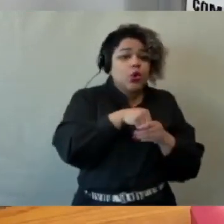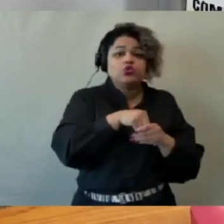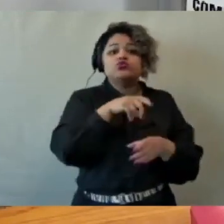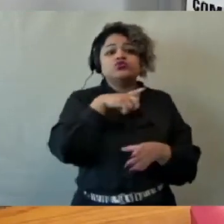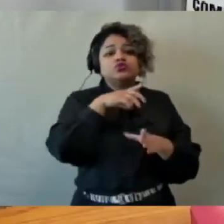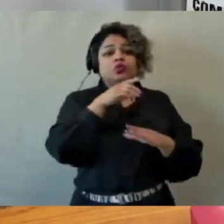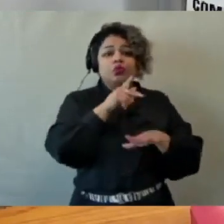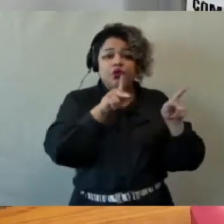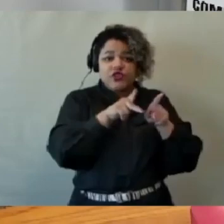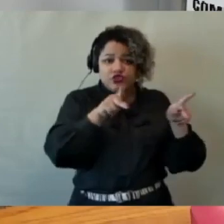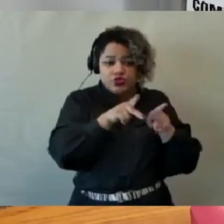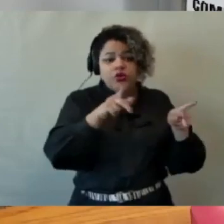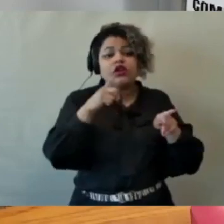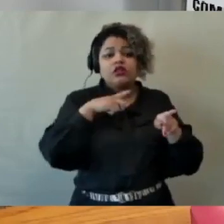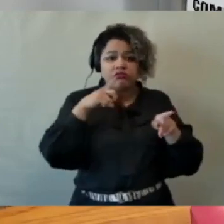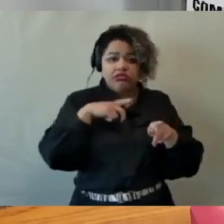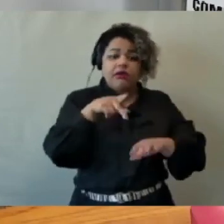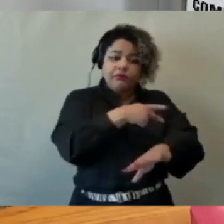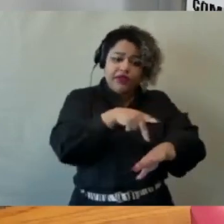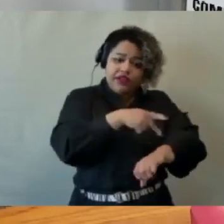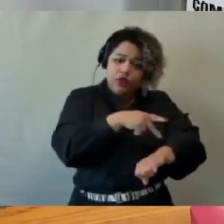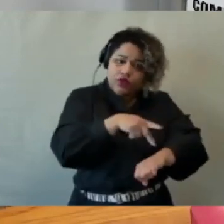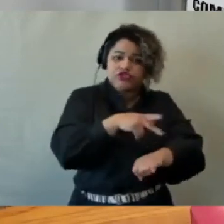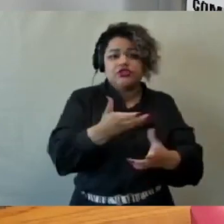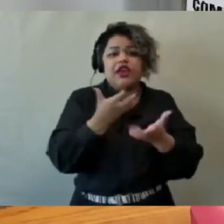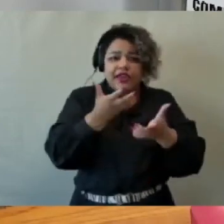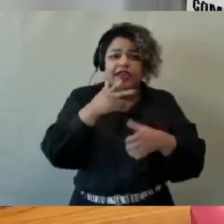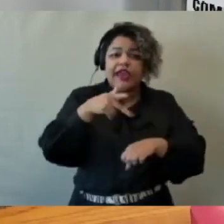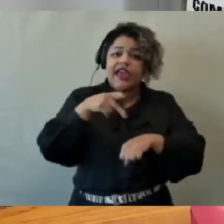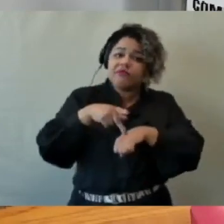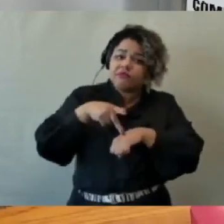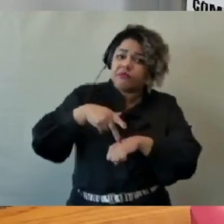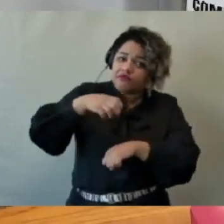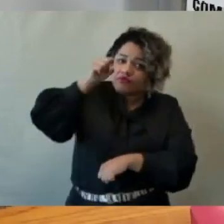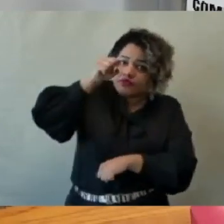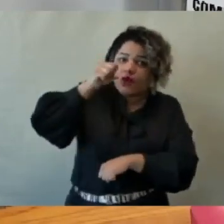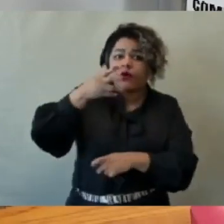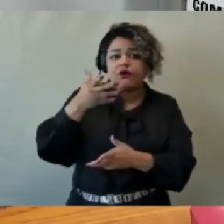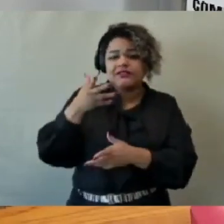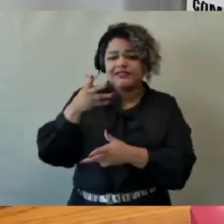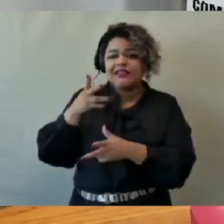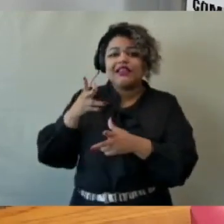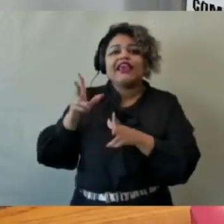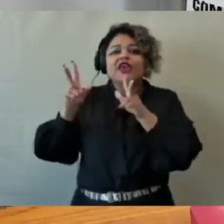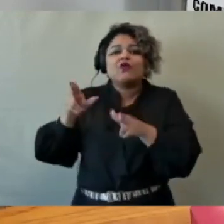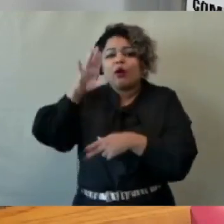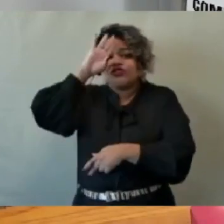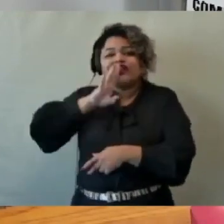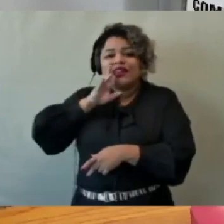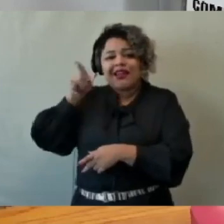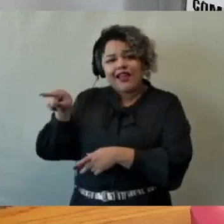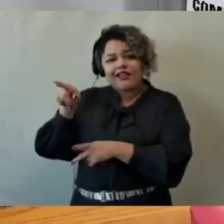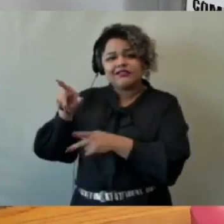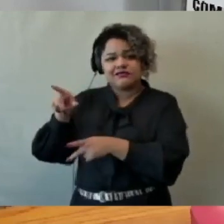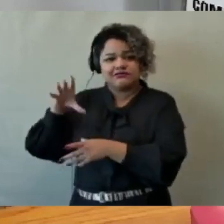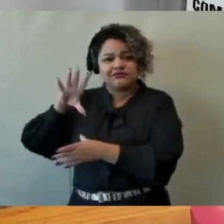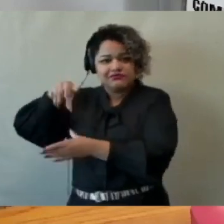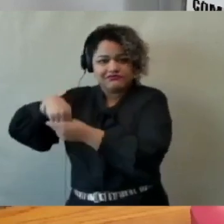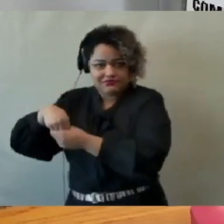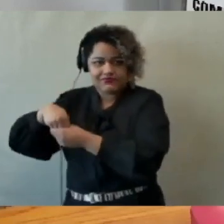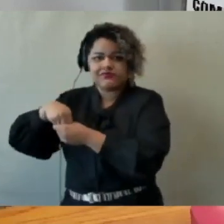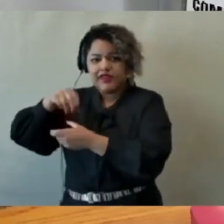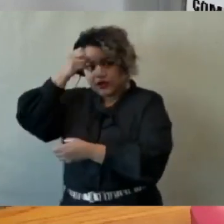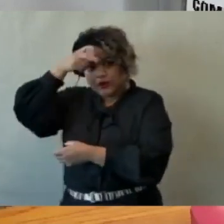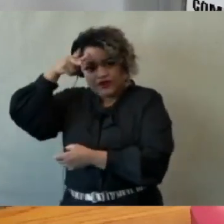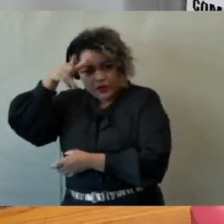Eles querem fazer as formações que são oferecidas, né, na rede pública, e eles não conseguem, porque não